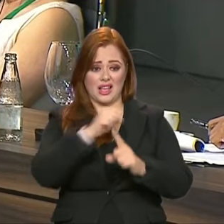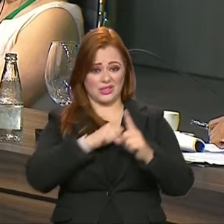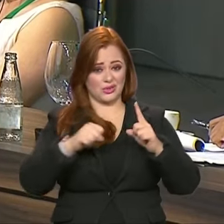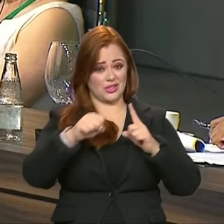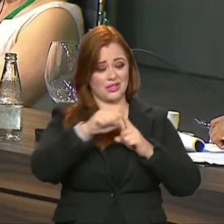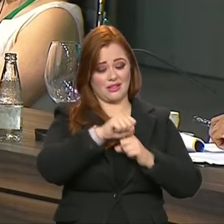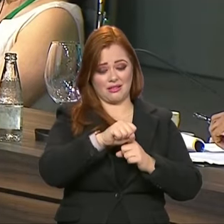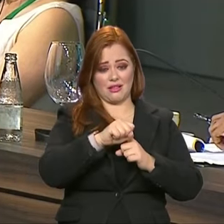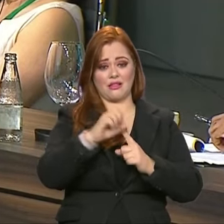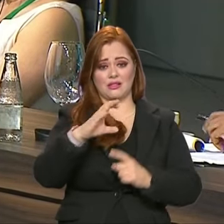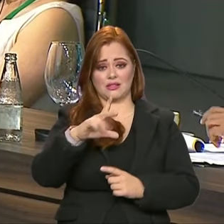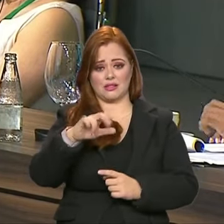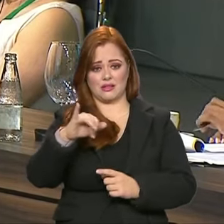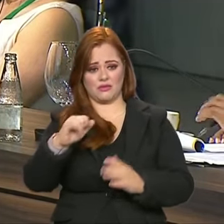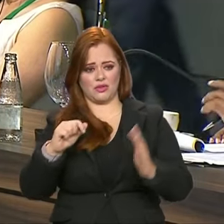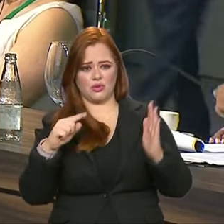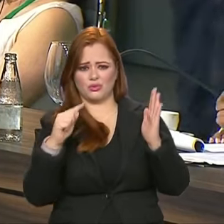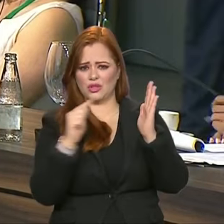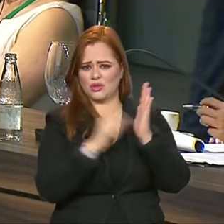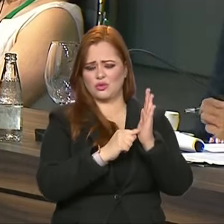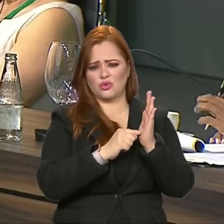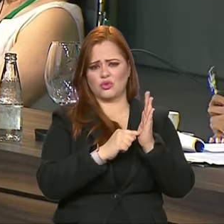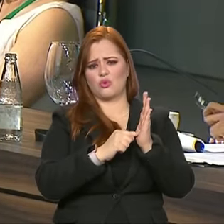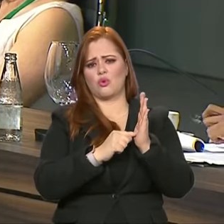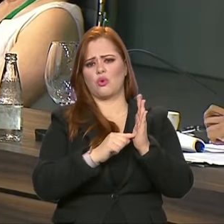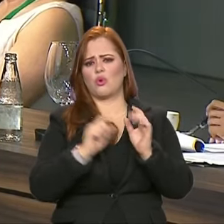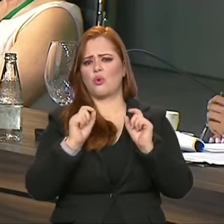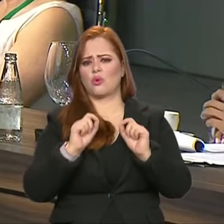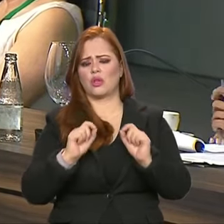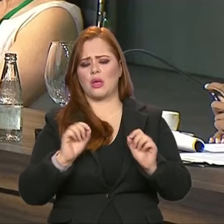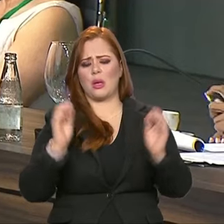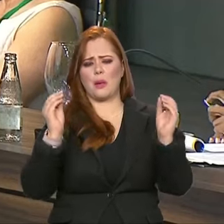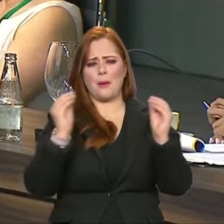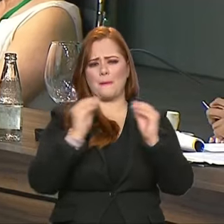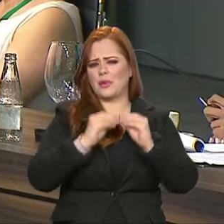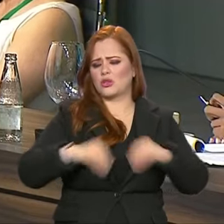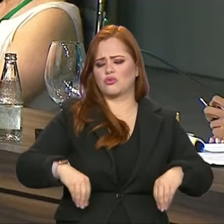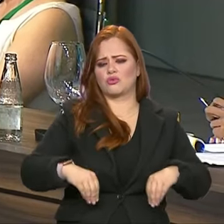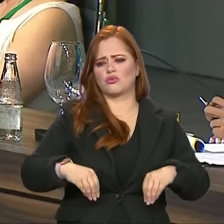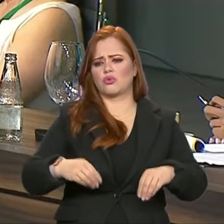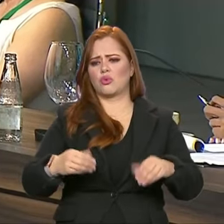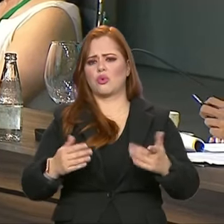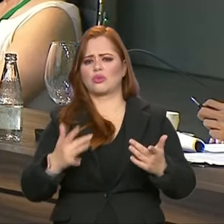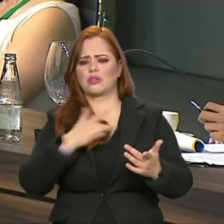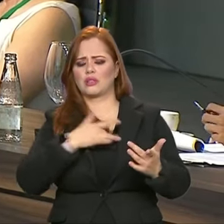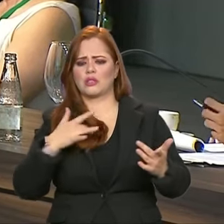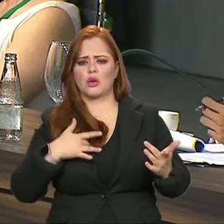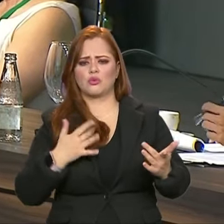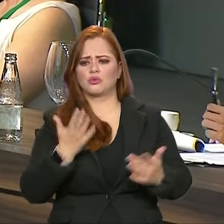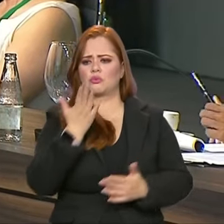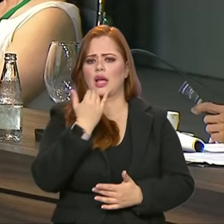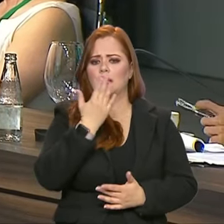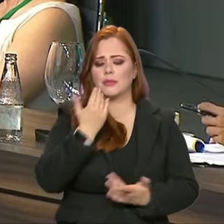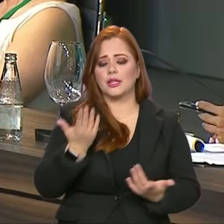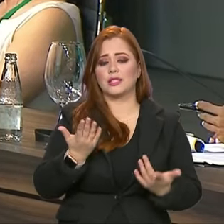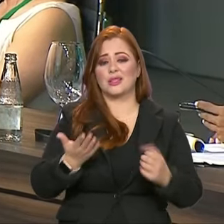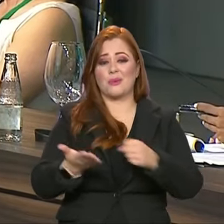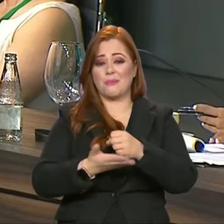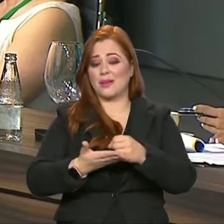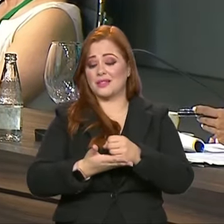danos causados à saúde pela alimentação baseada nos ultraprocessados, em especial a alimentação